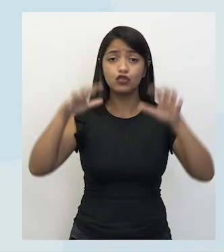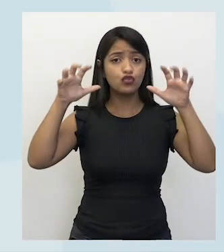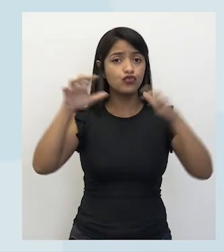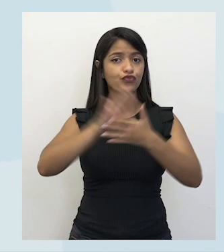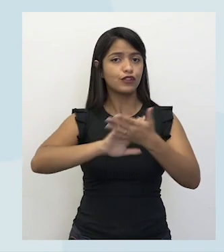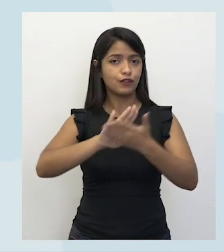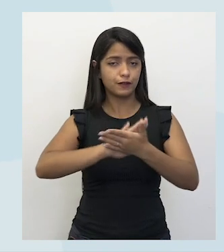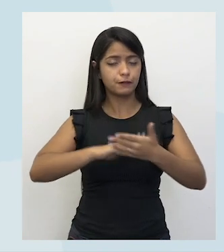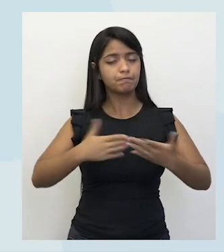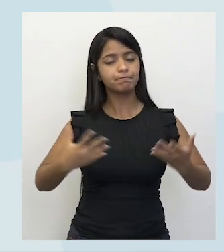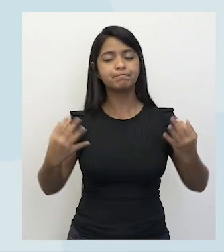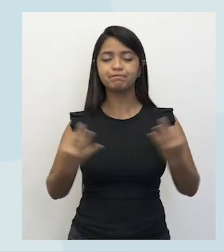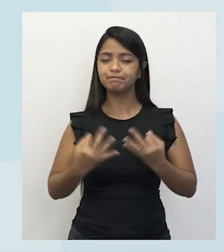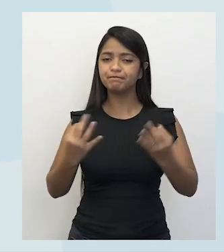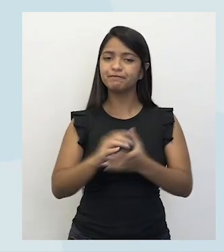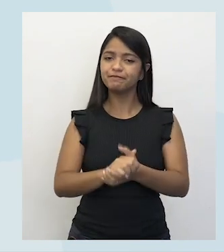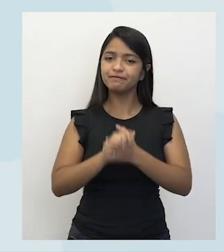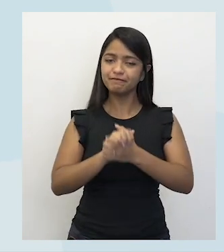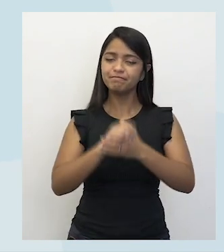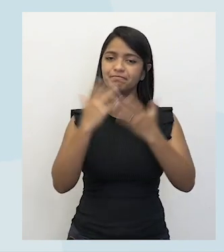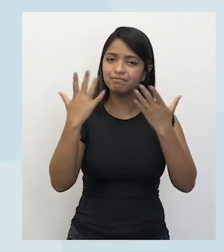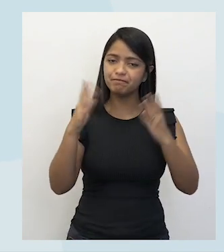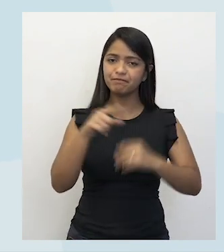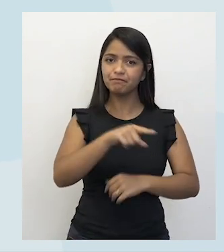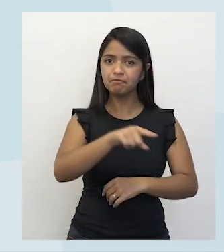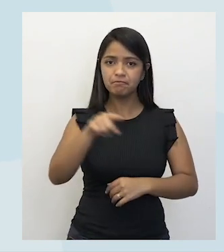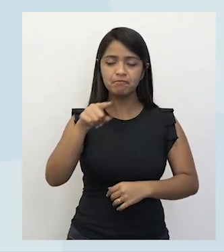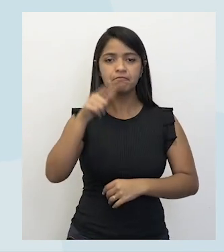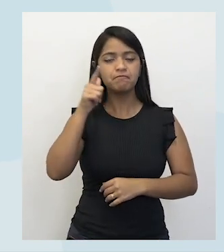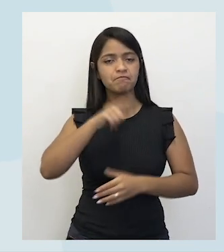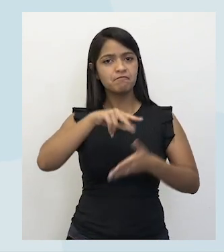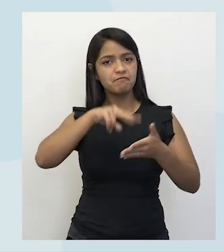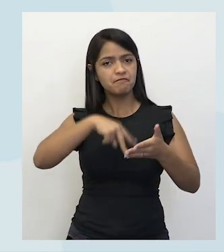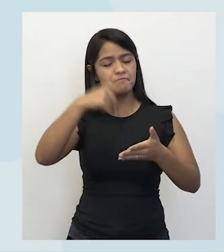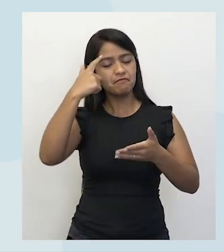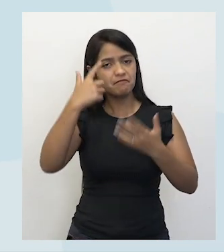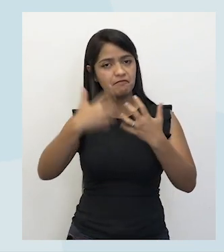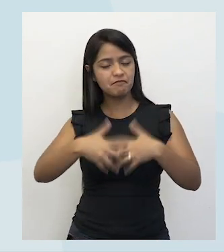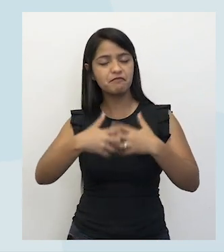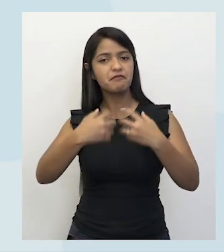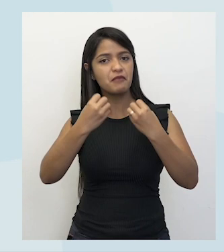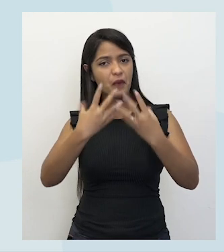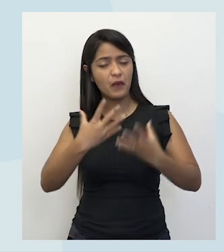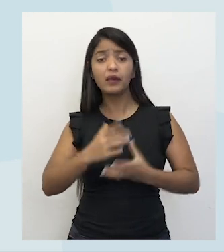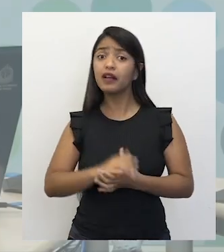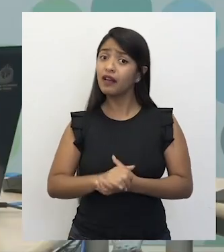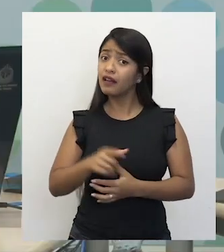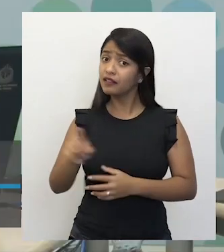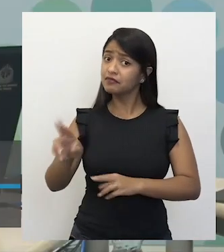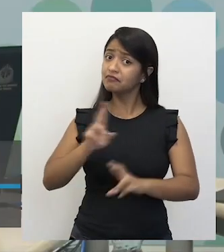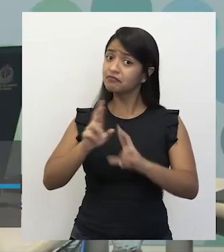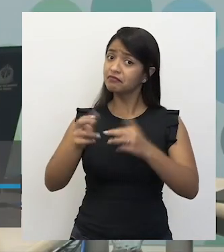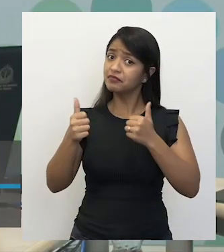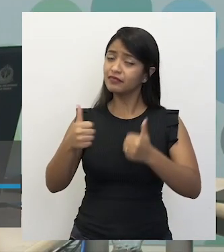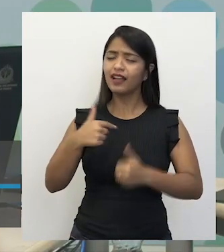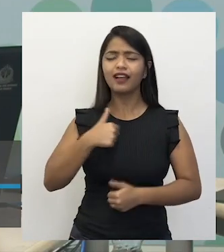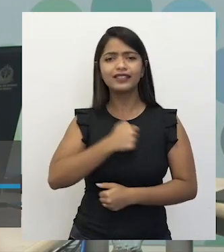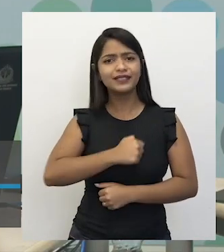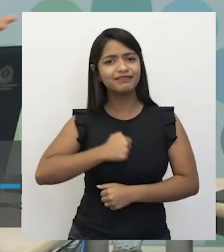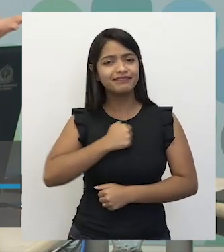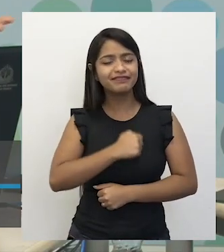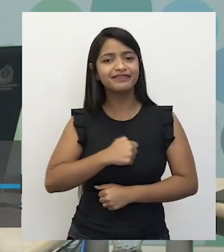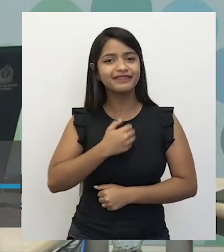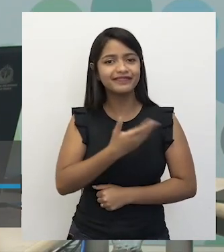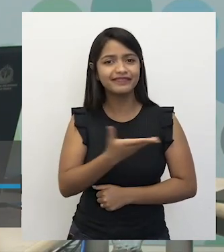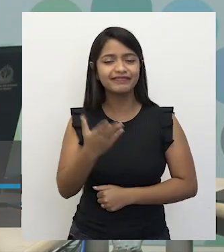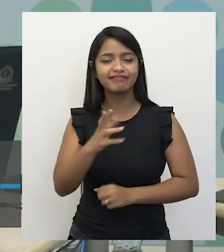perfeito, gente. Parabéns. Eles estão bons de interpretação, gente, estão sexto acertando ano. todas. Estava com muitas saudades de vocês e